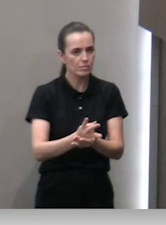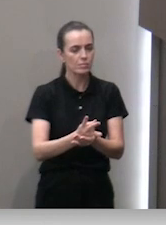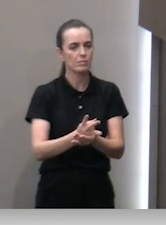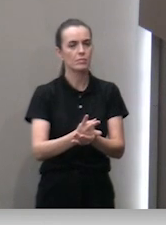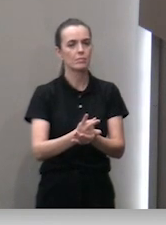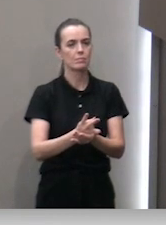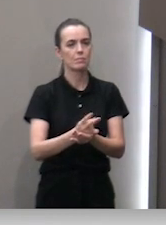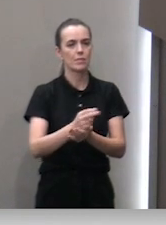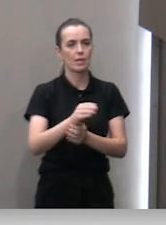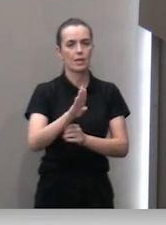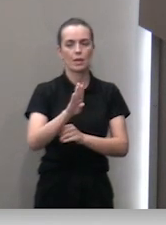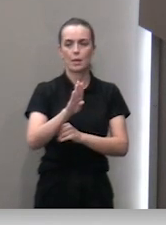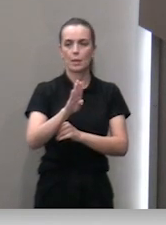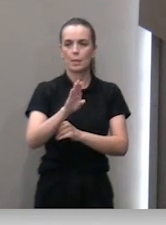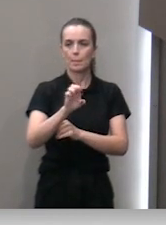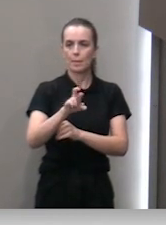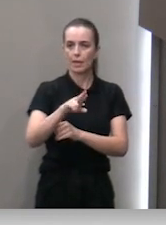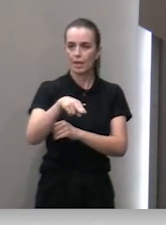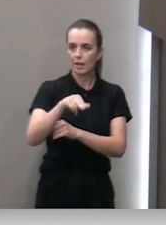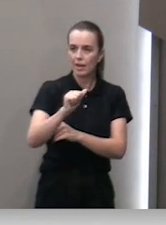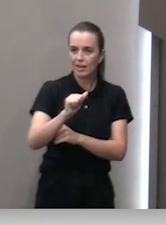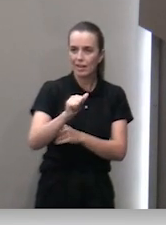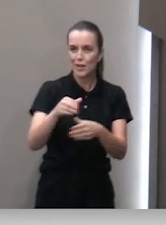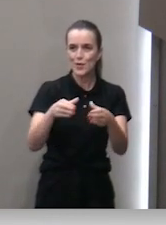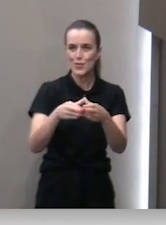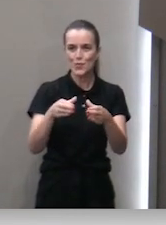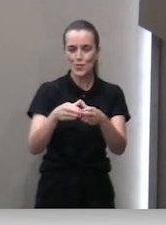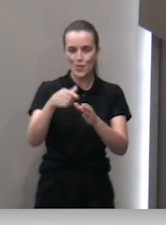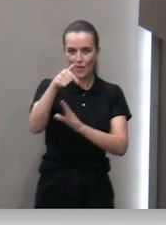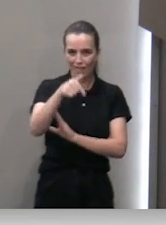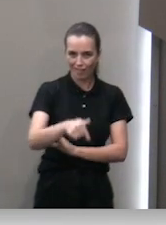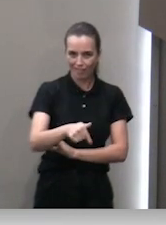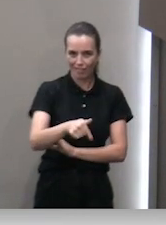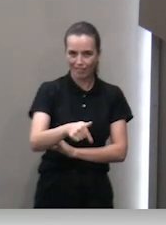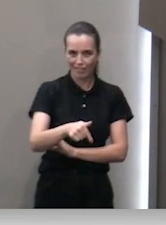a Berna e a sua turma está por aqui.